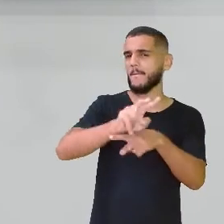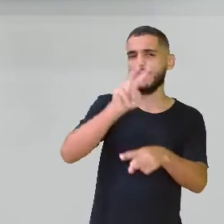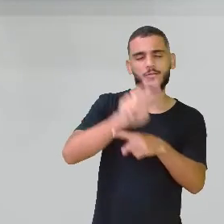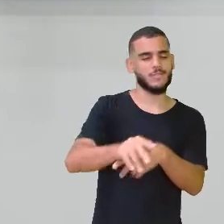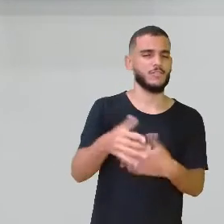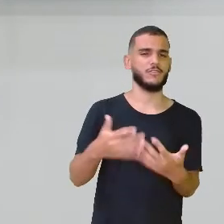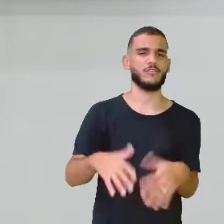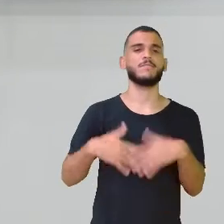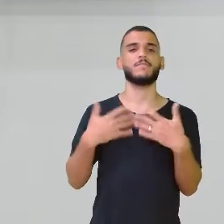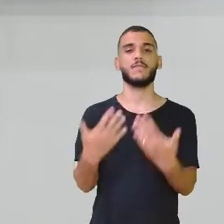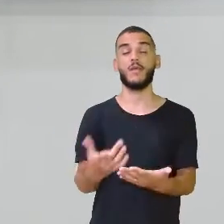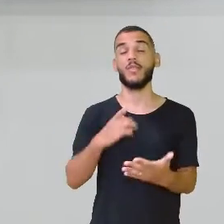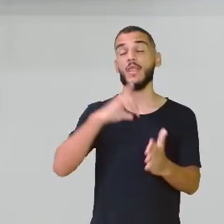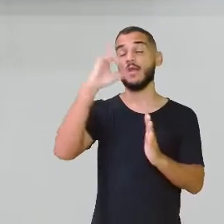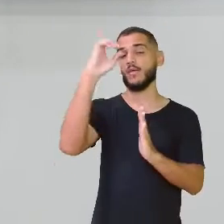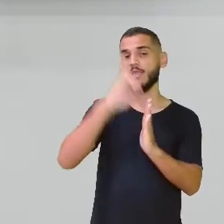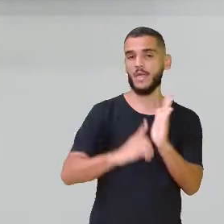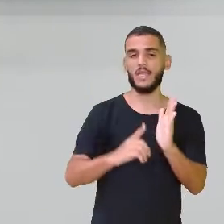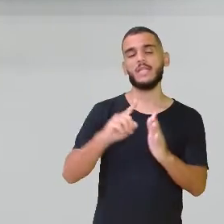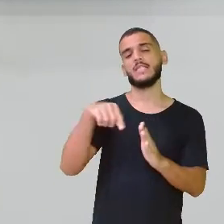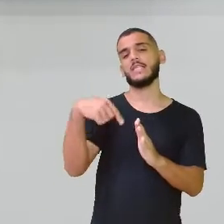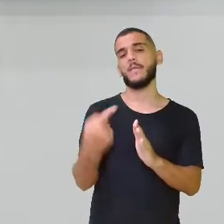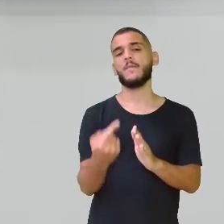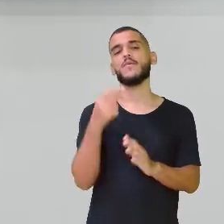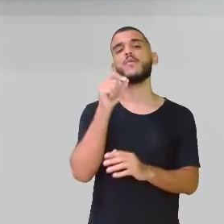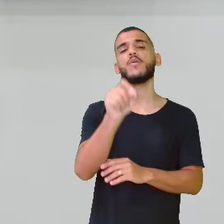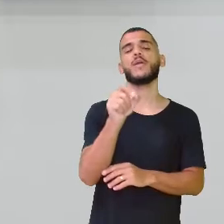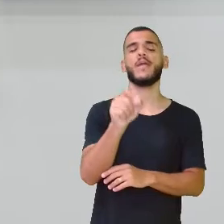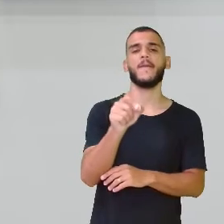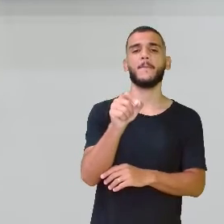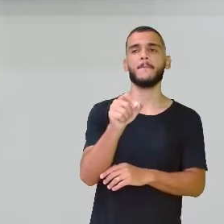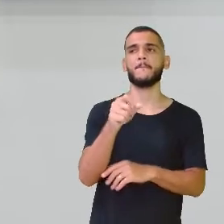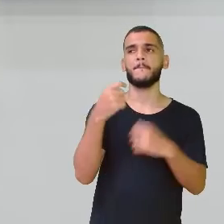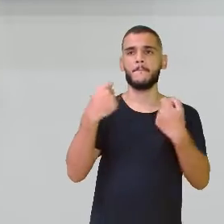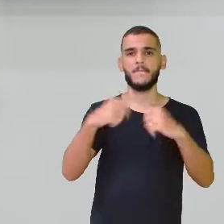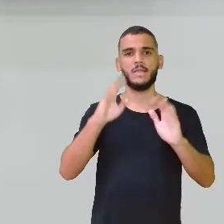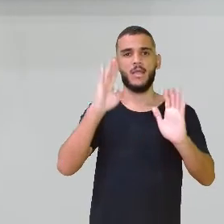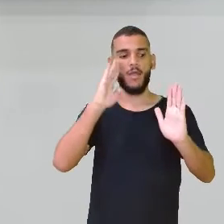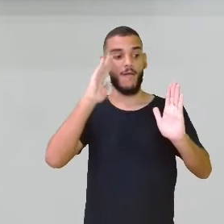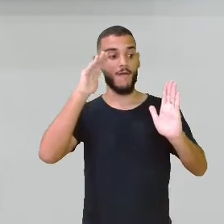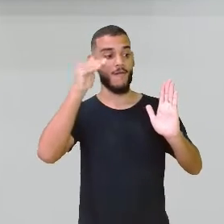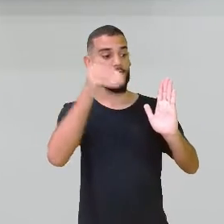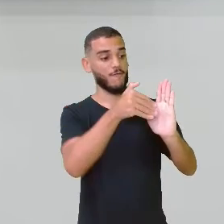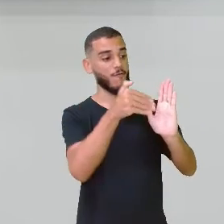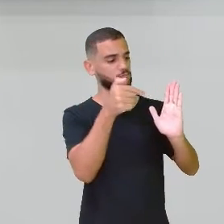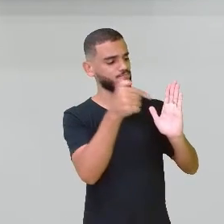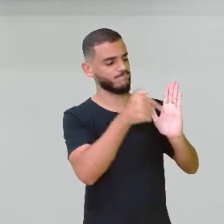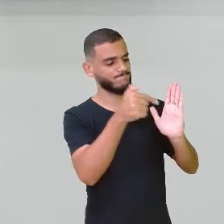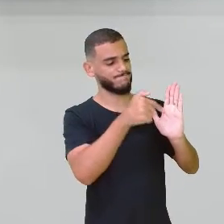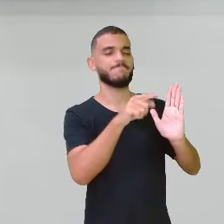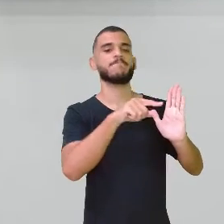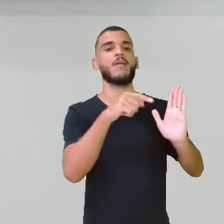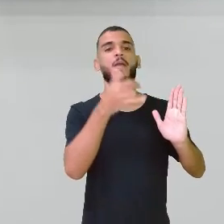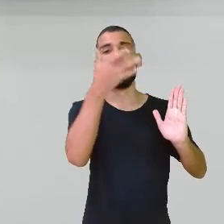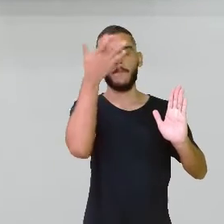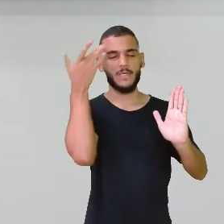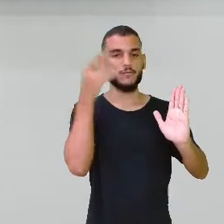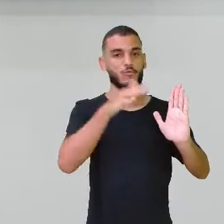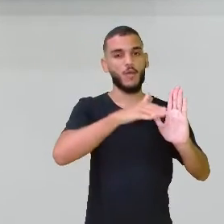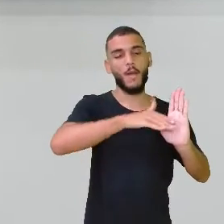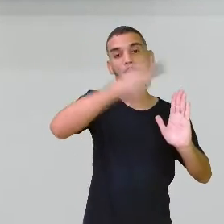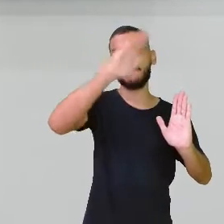decreto, depois, que dá um olhar especial para as pessoas com mais de 80 anos. Vocês